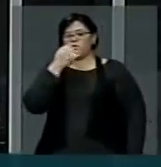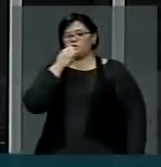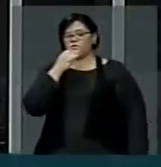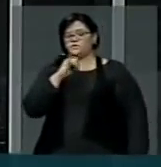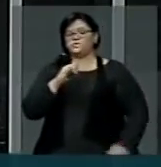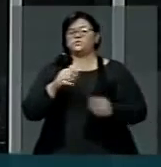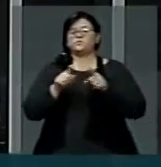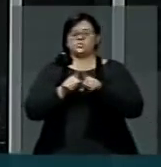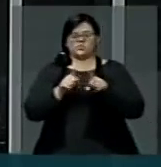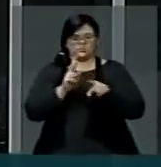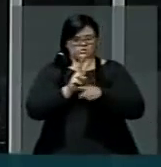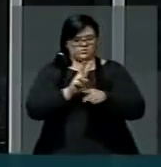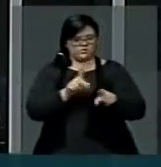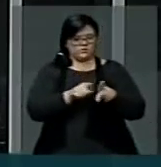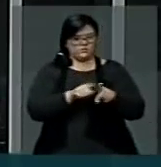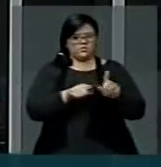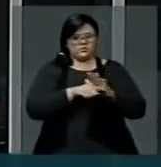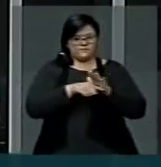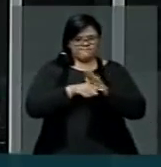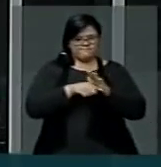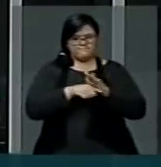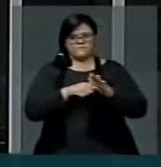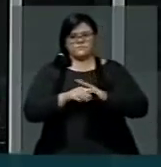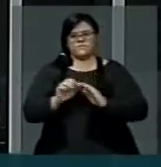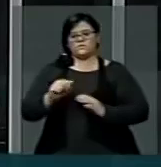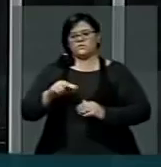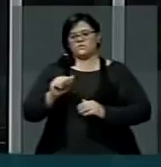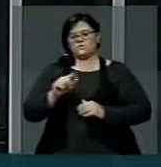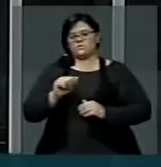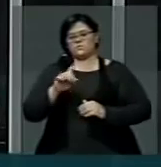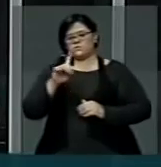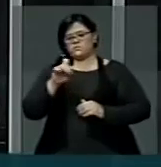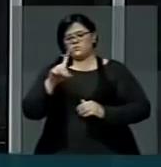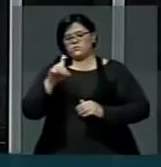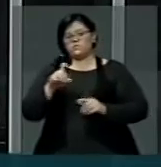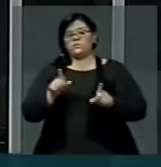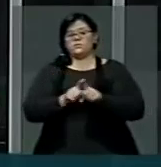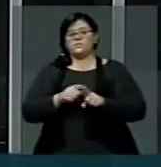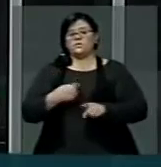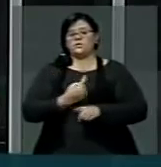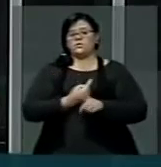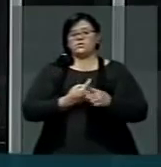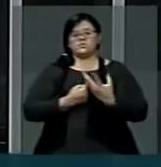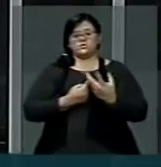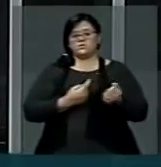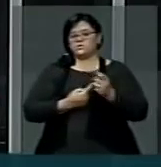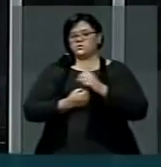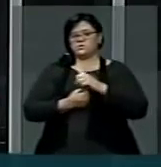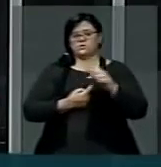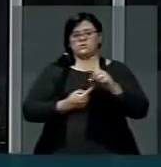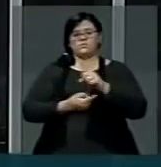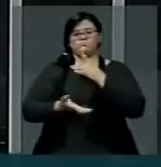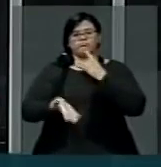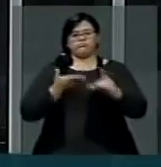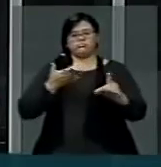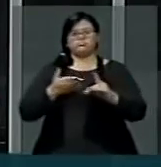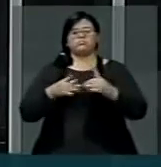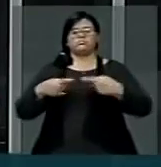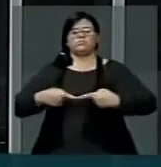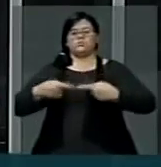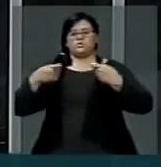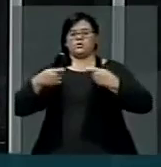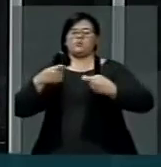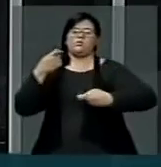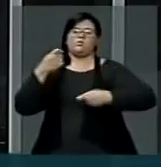canadense com motivações econômicas. Repudiamos a guerra cibernética e aplaudimos a presidenta